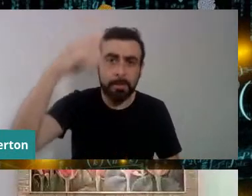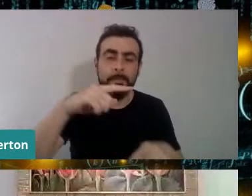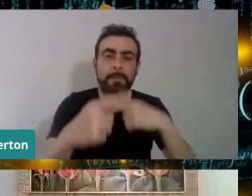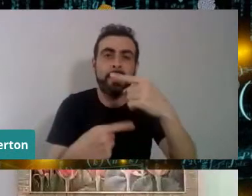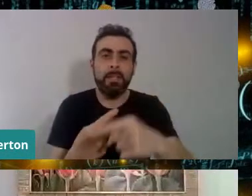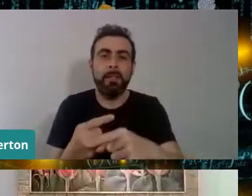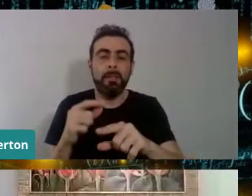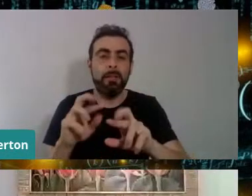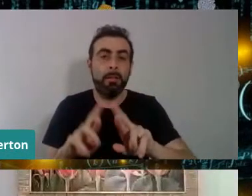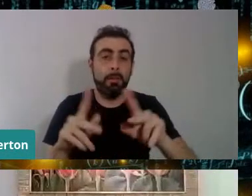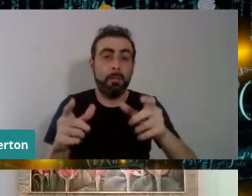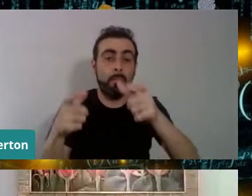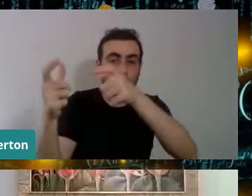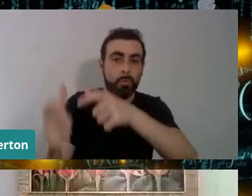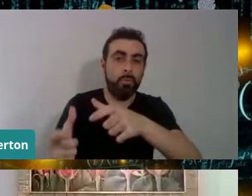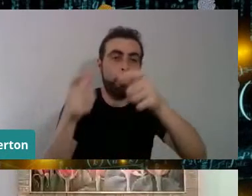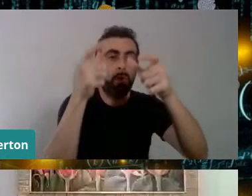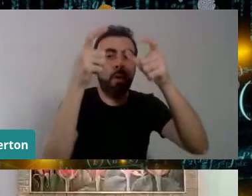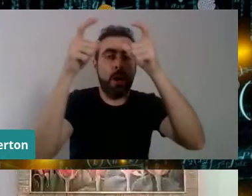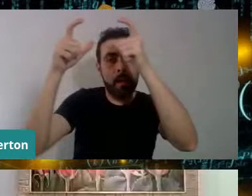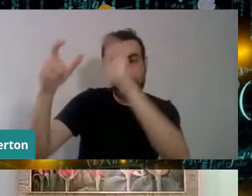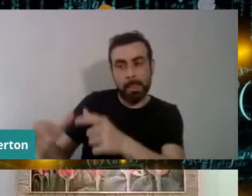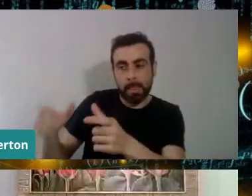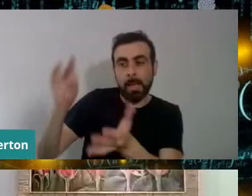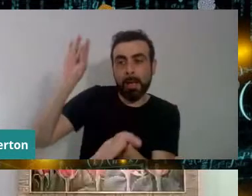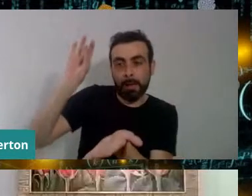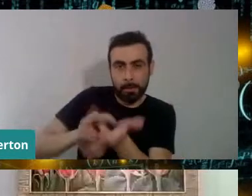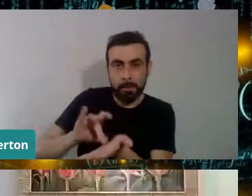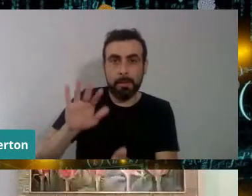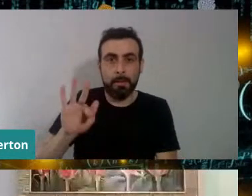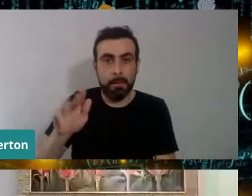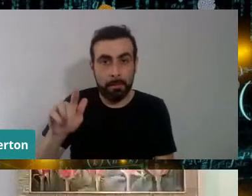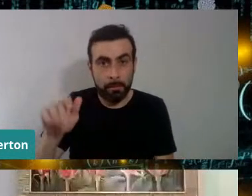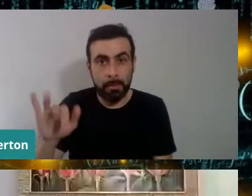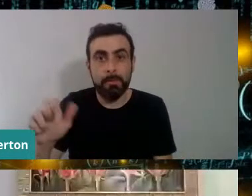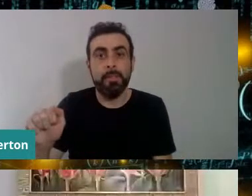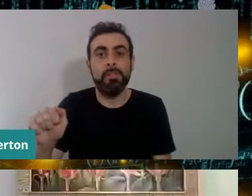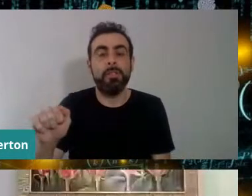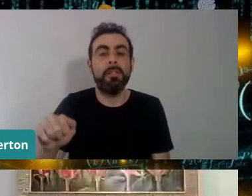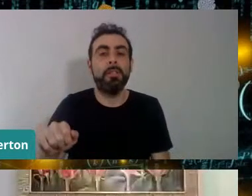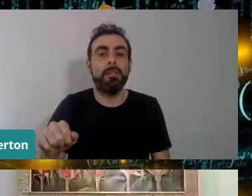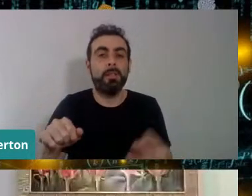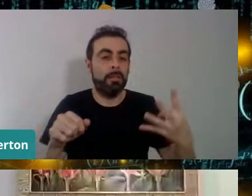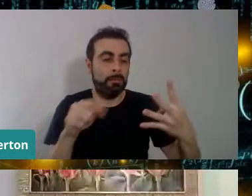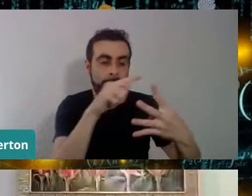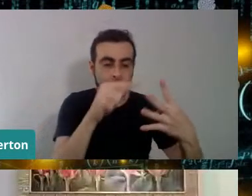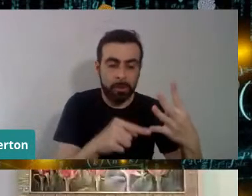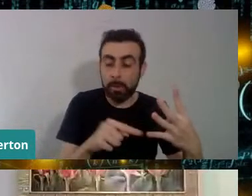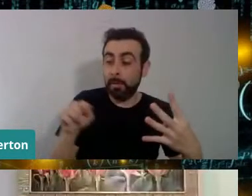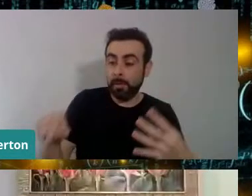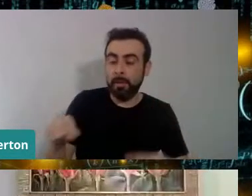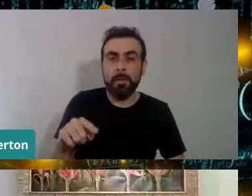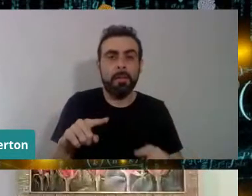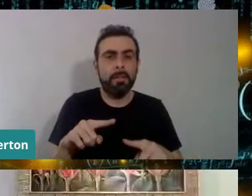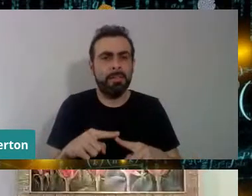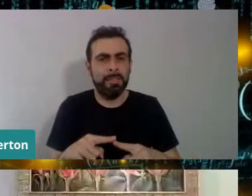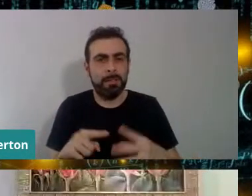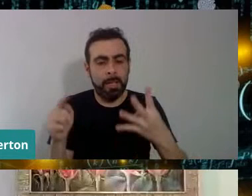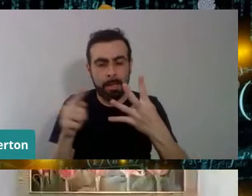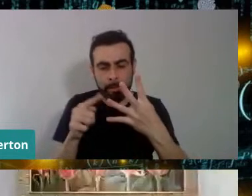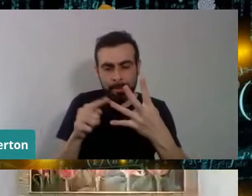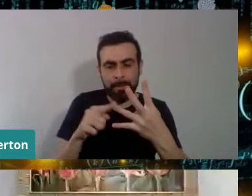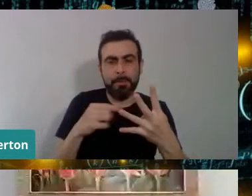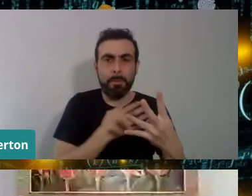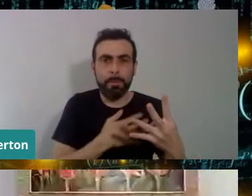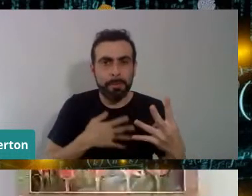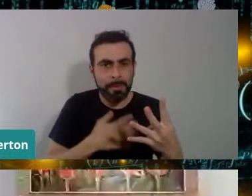lá definitivo para a Fafija. Eu passei todos esses estágios lá. Eu gostava muito quando funcionava no Cristo Rei ali.